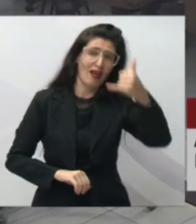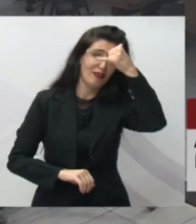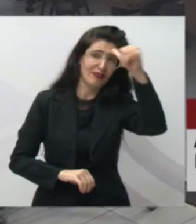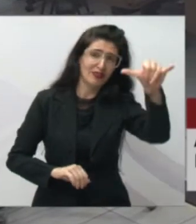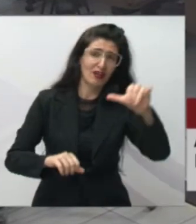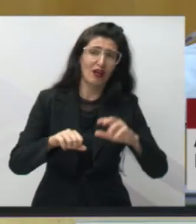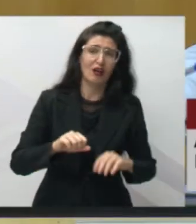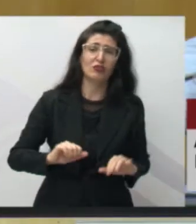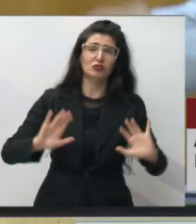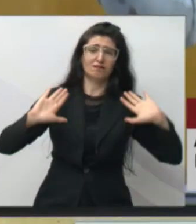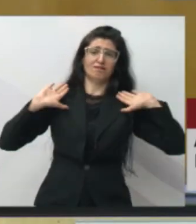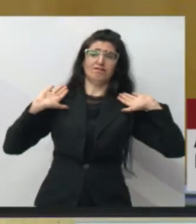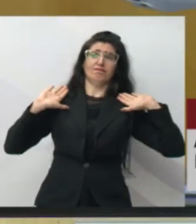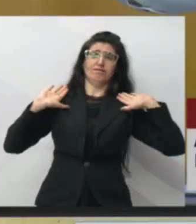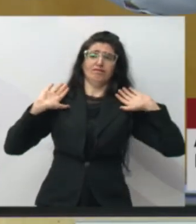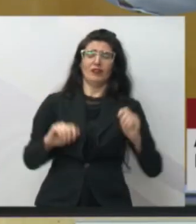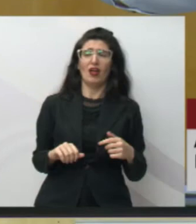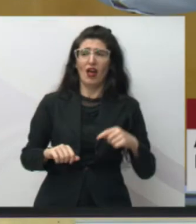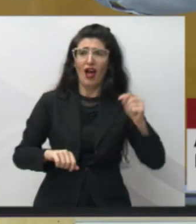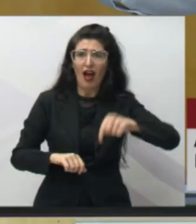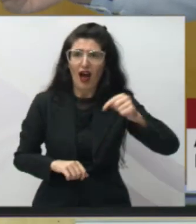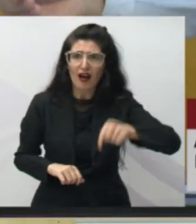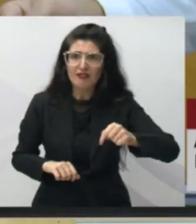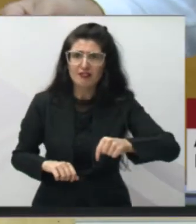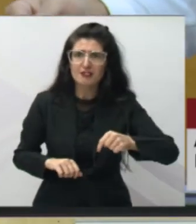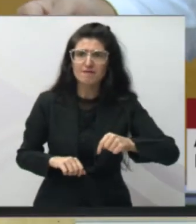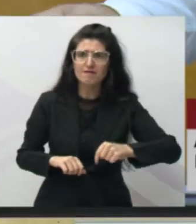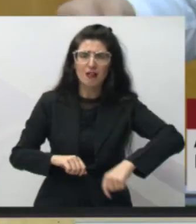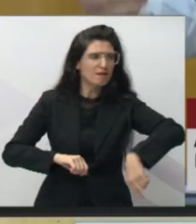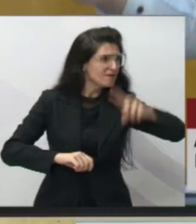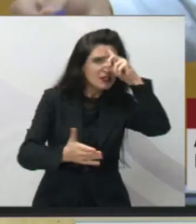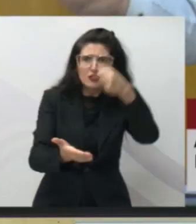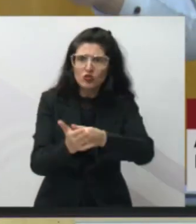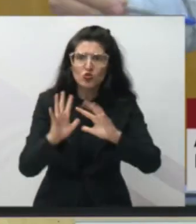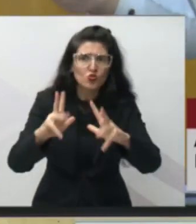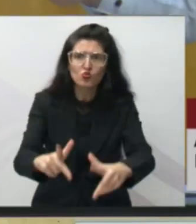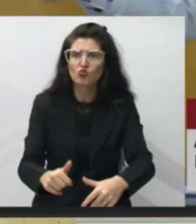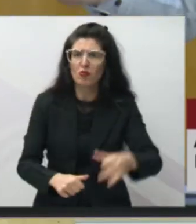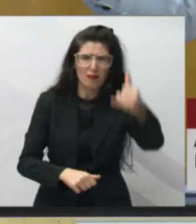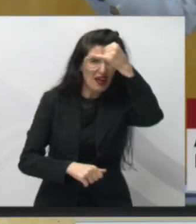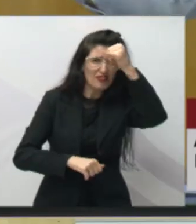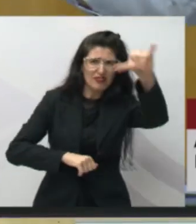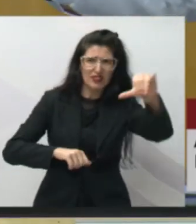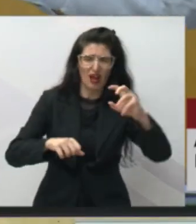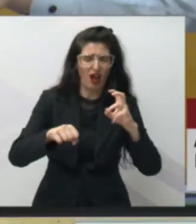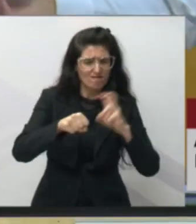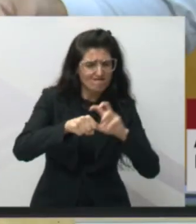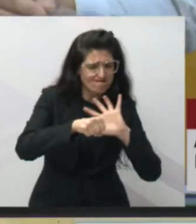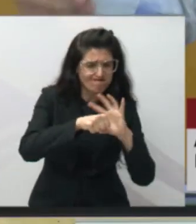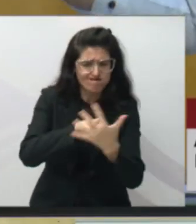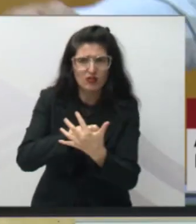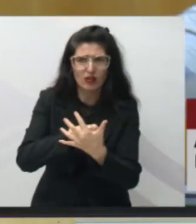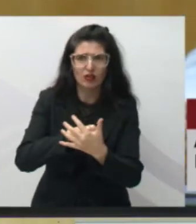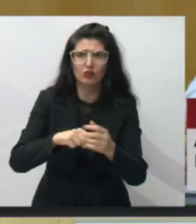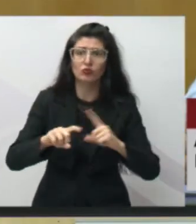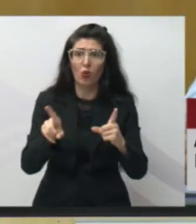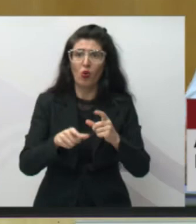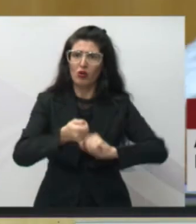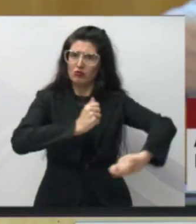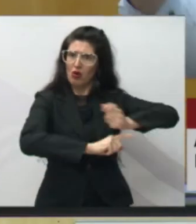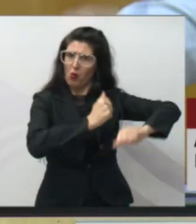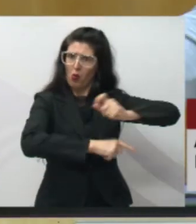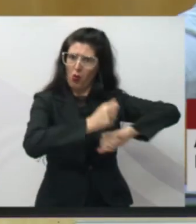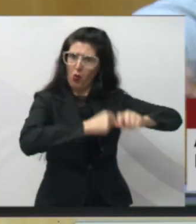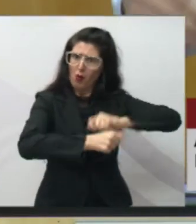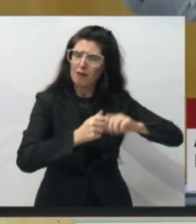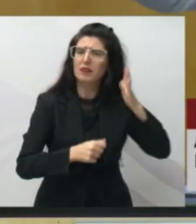Câmara Municipal de Jacareí, que está muito à frente na questão da economia. Nós viemos, na medida desse tempo, economizando muito